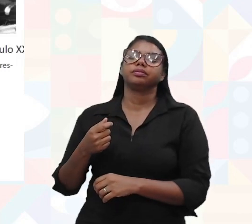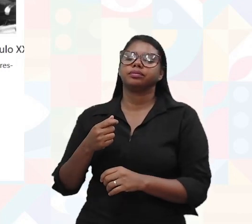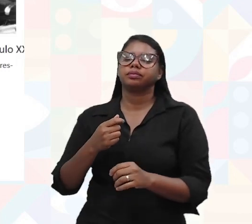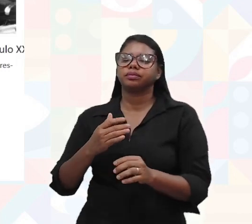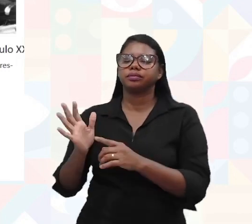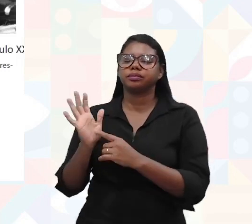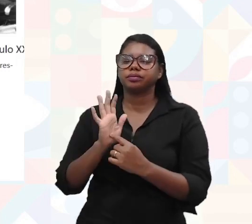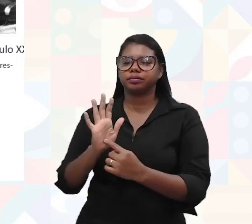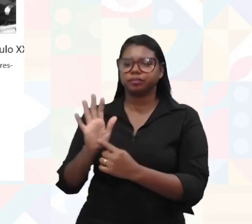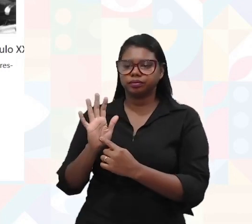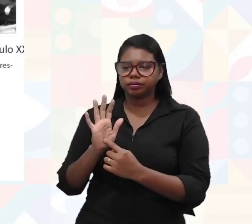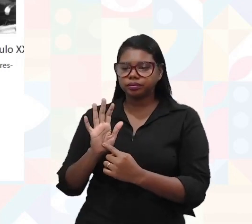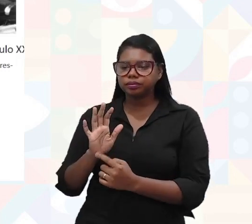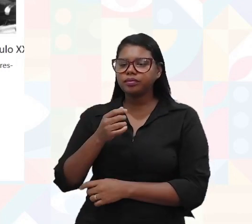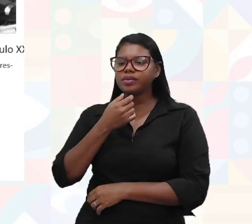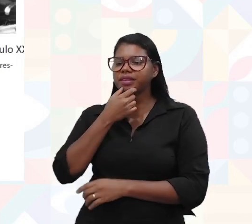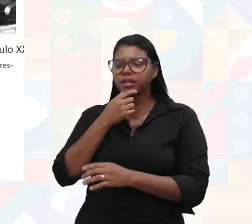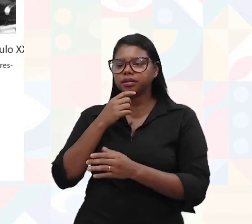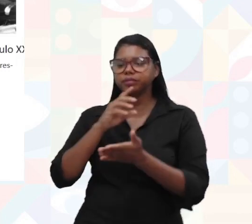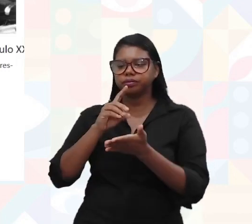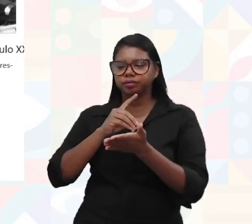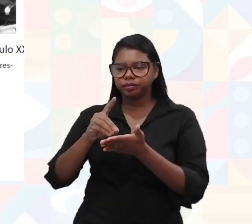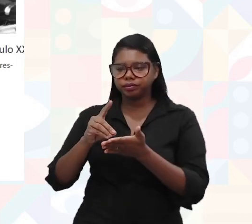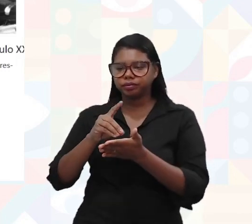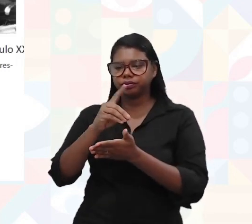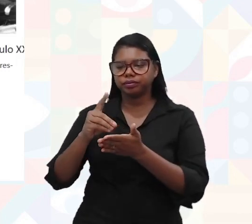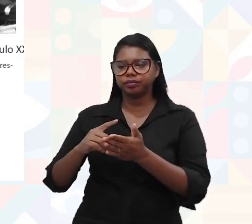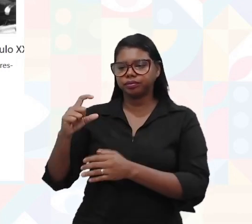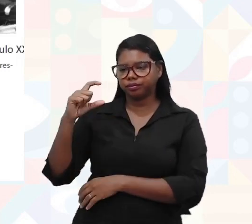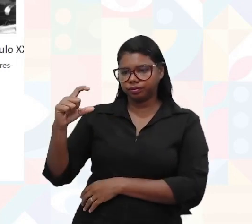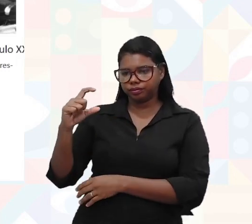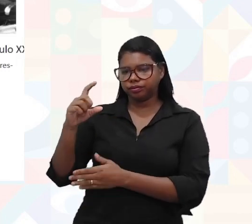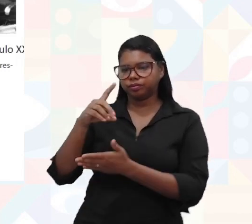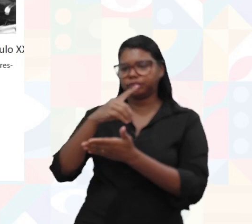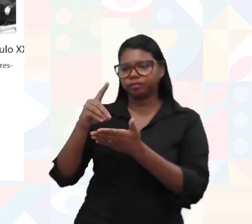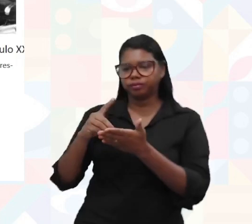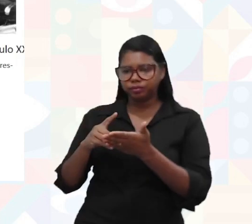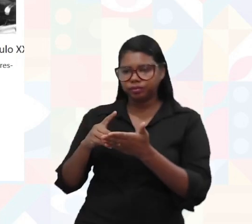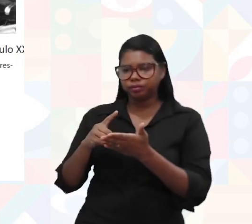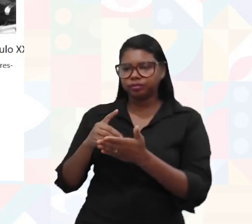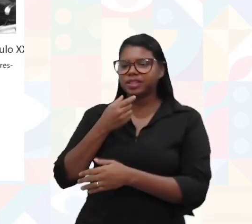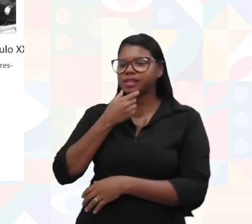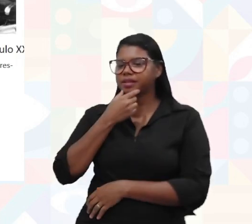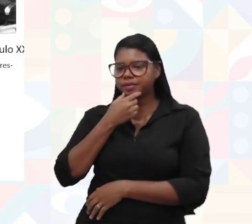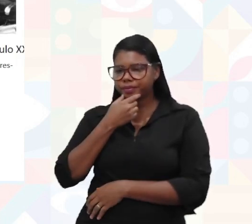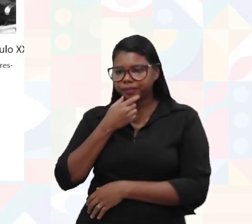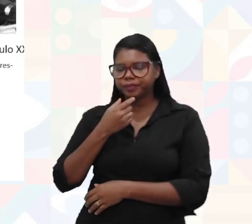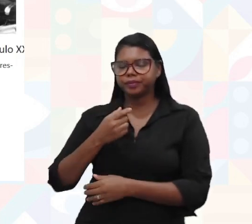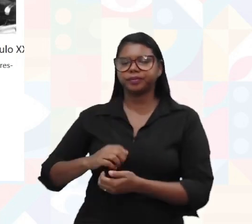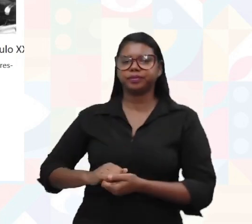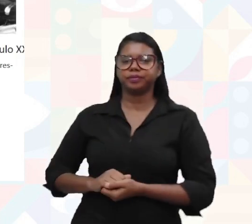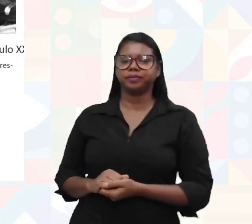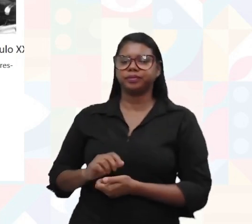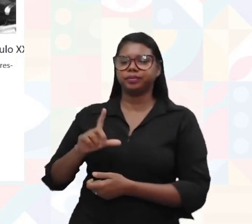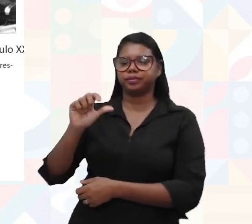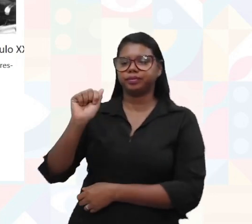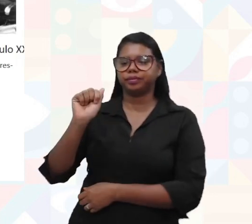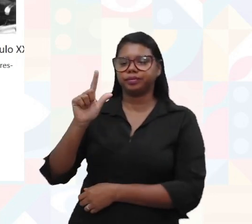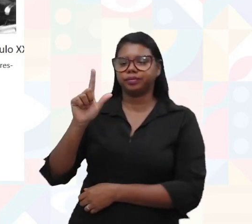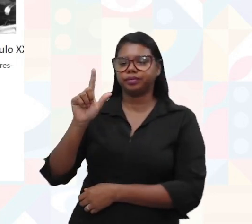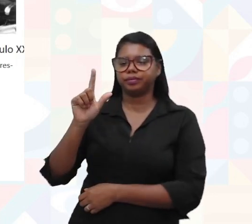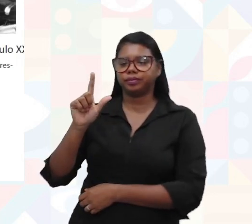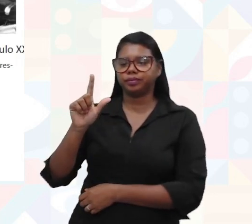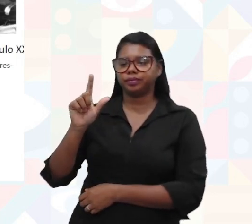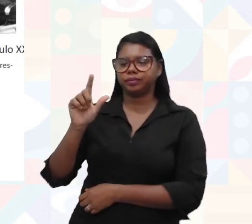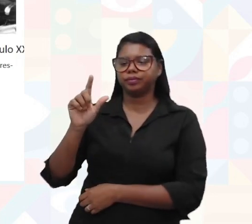de desenho, de desenho, né? E de desenho, né? Porque são palavras latinas, derivadas da